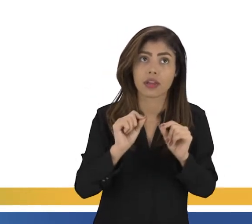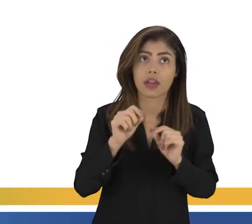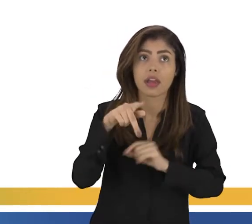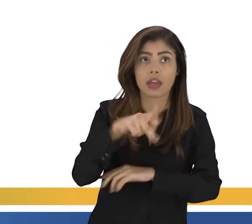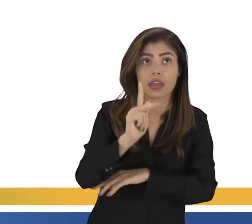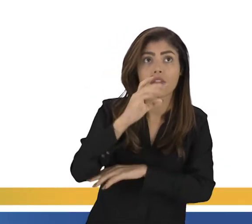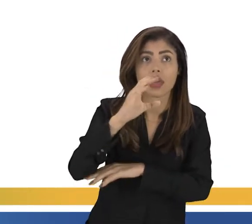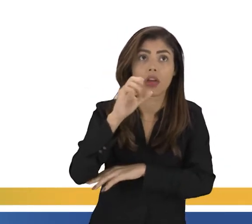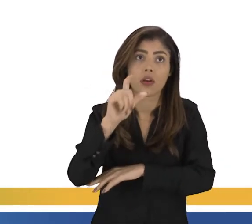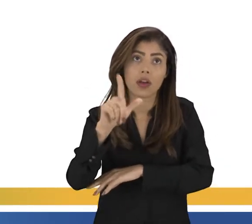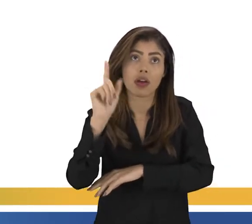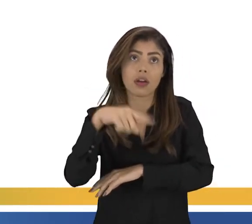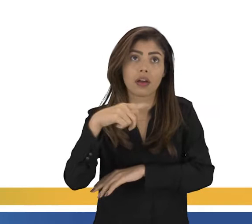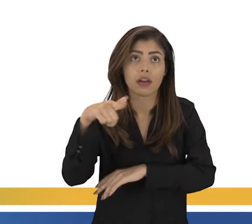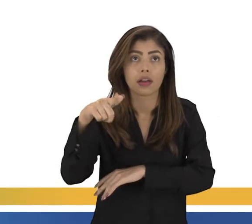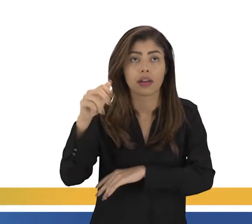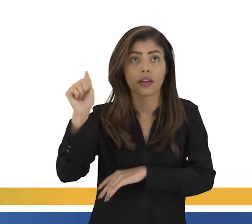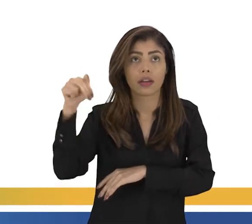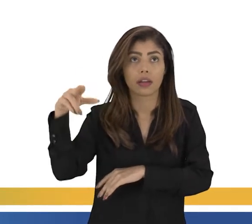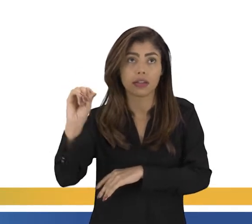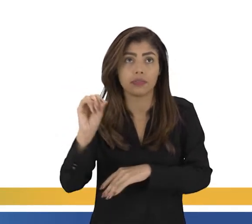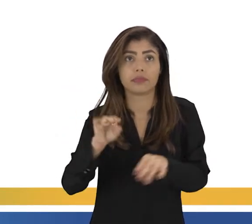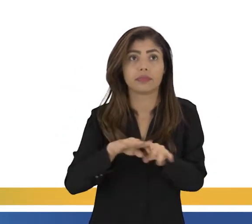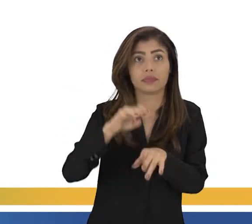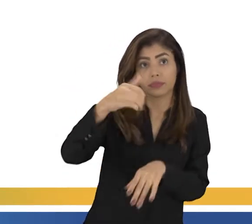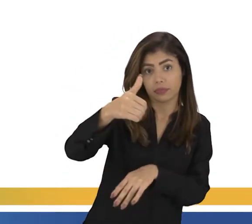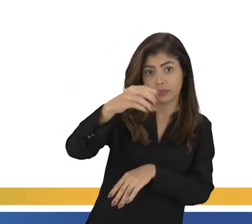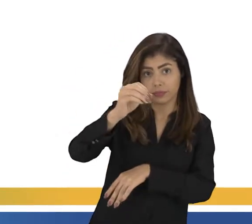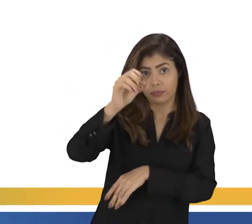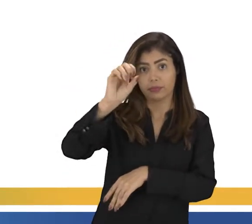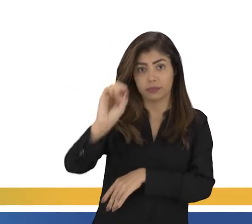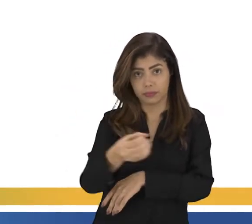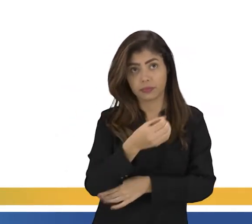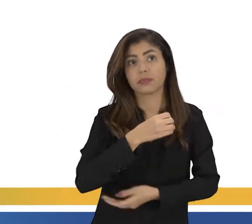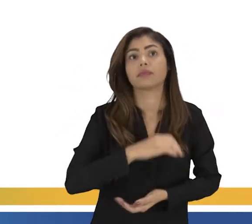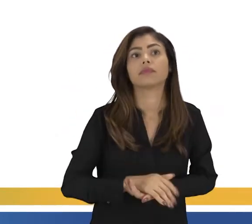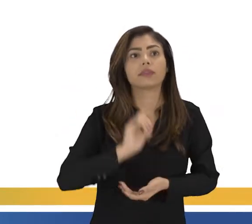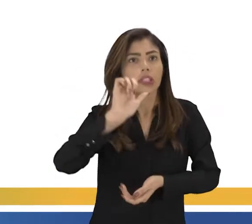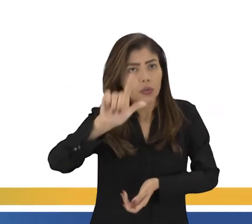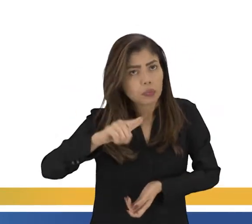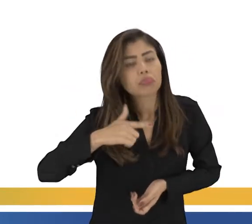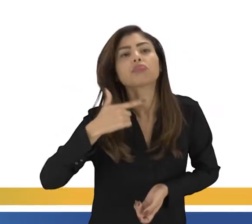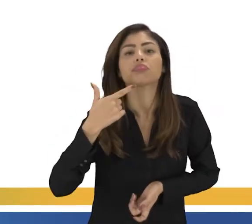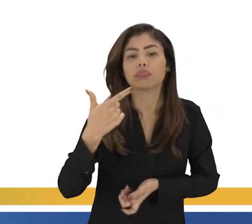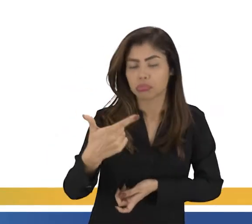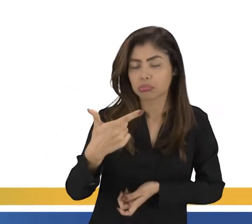produtores têm 10 mil, certo? E nós temos vendo no próximo